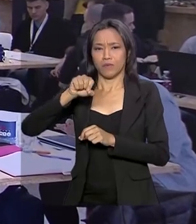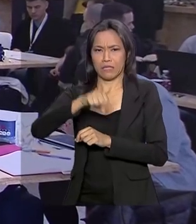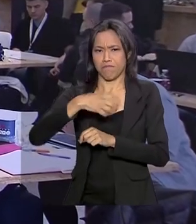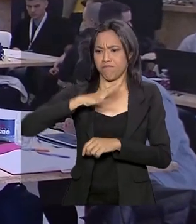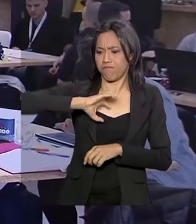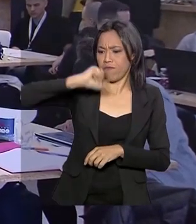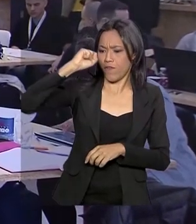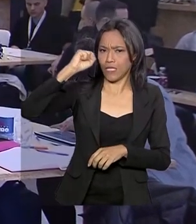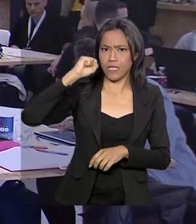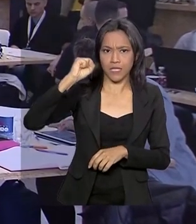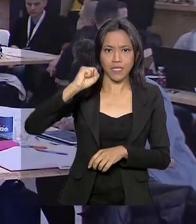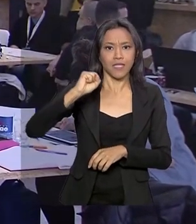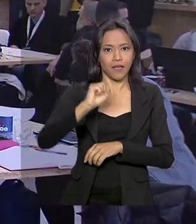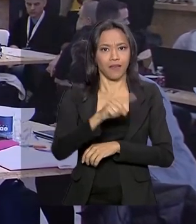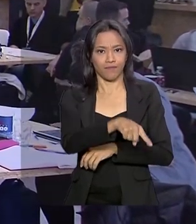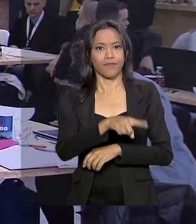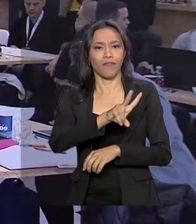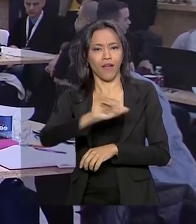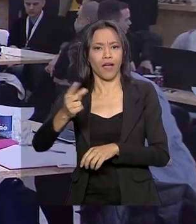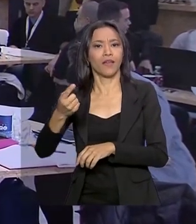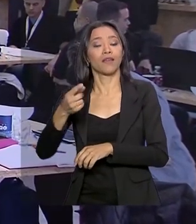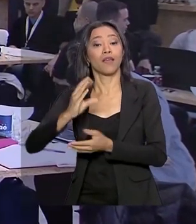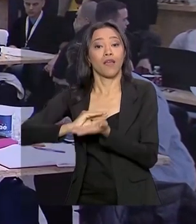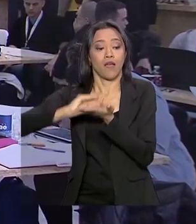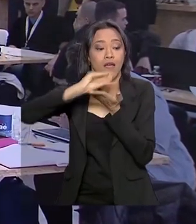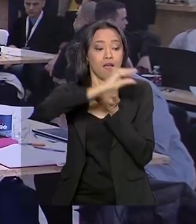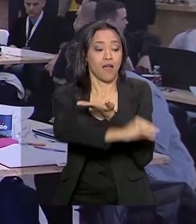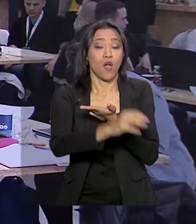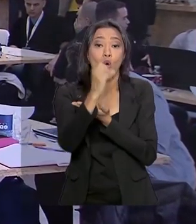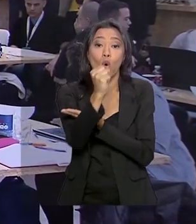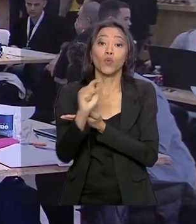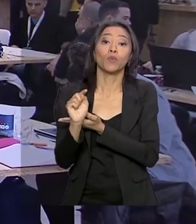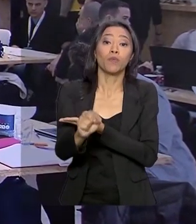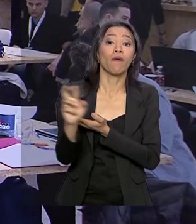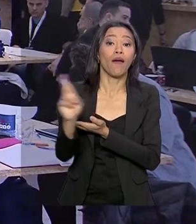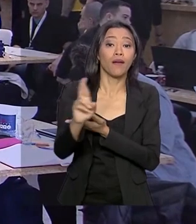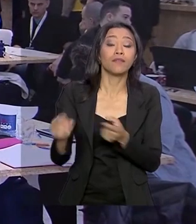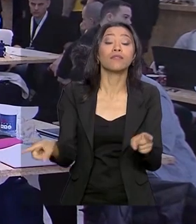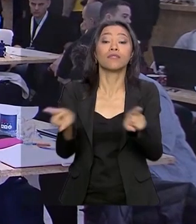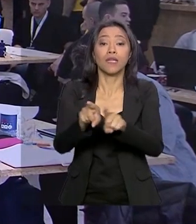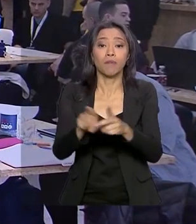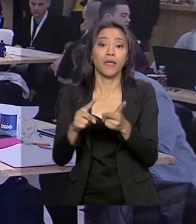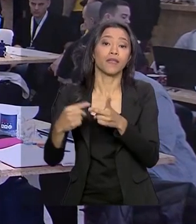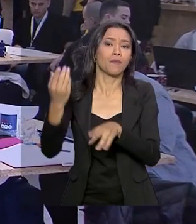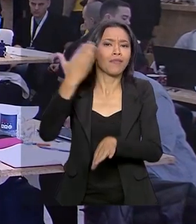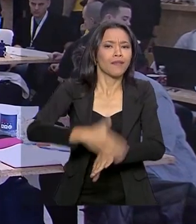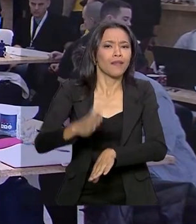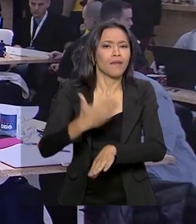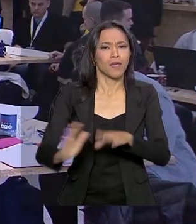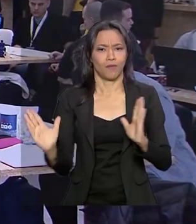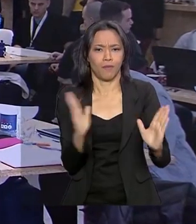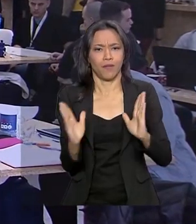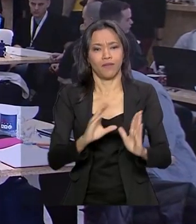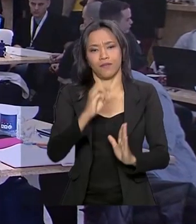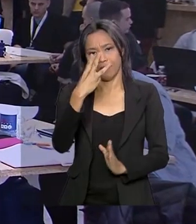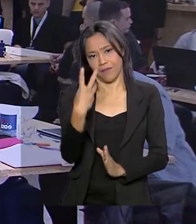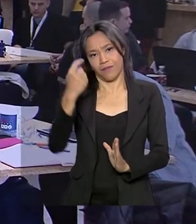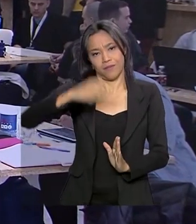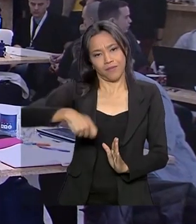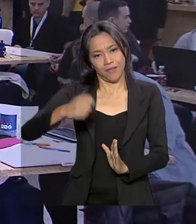vencerá a disputa irá receber 8 mil reais e também uma capa a ação durante três vezes para